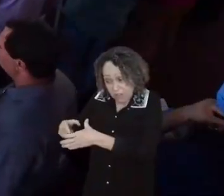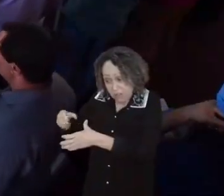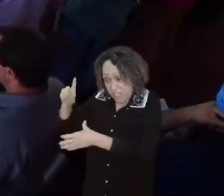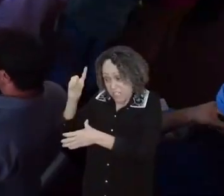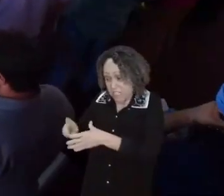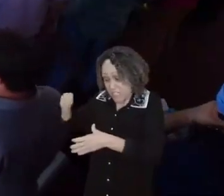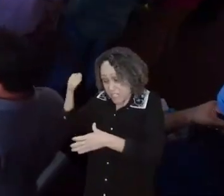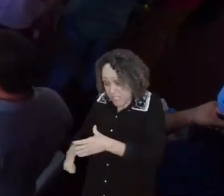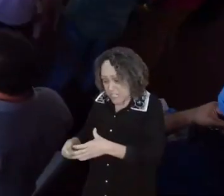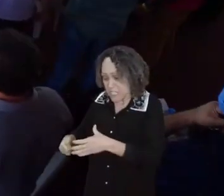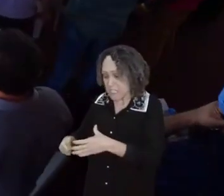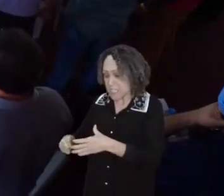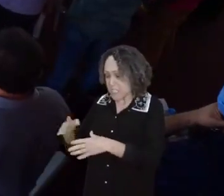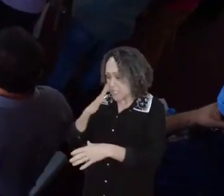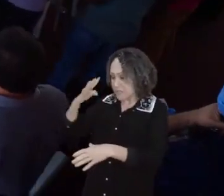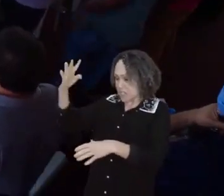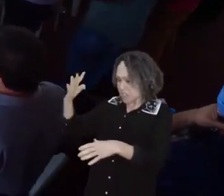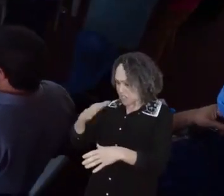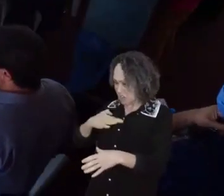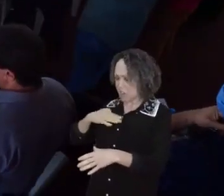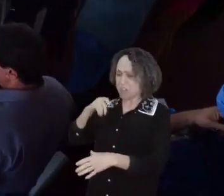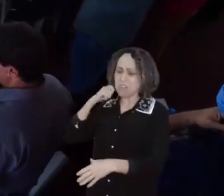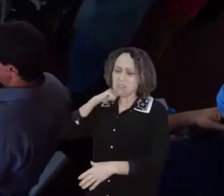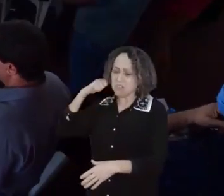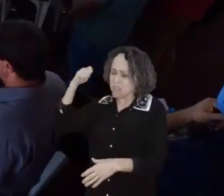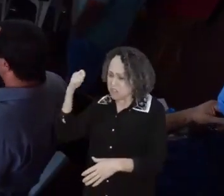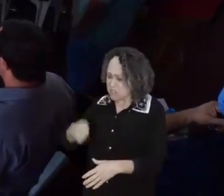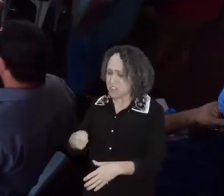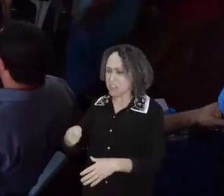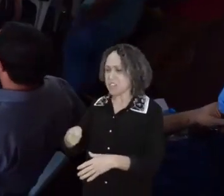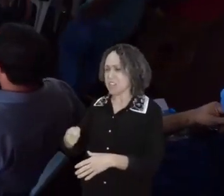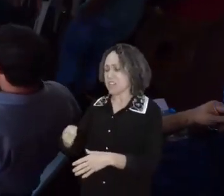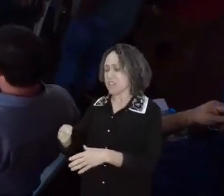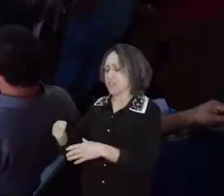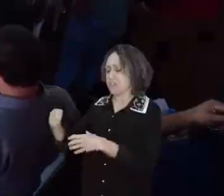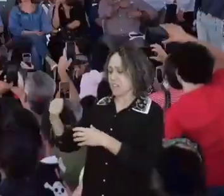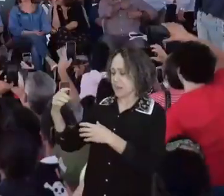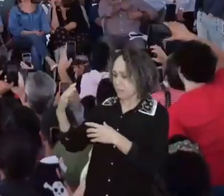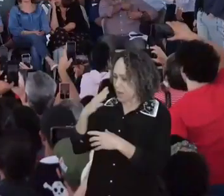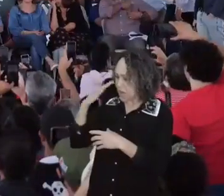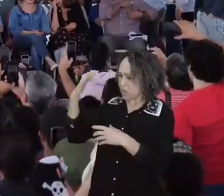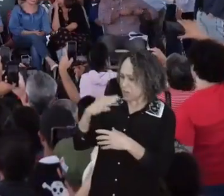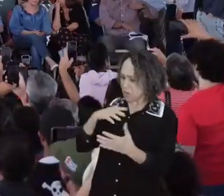Fiquei 580 dias na Polícia Federal, 580 dias,